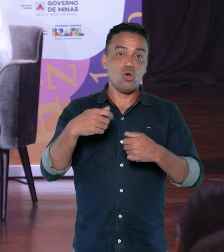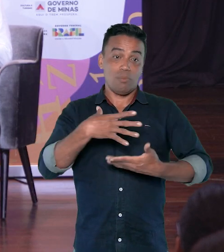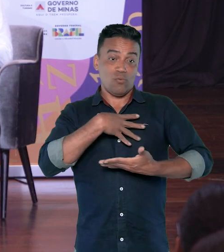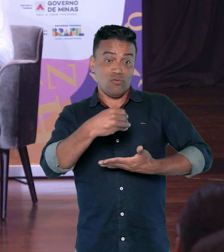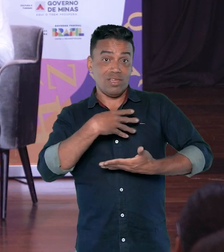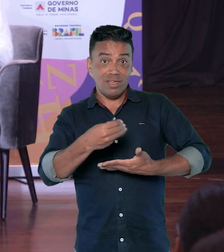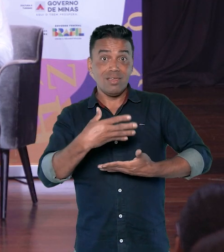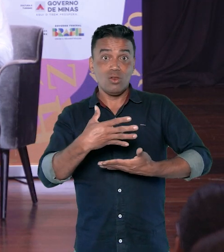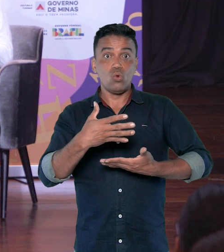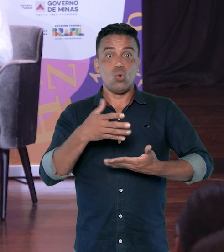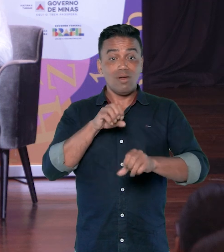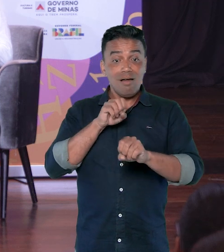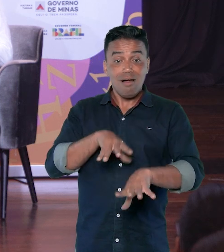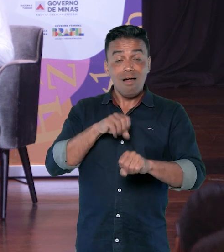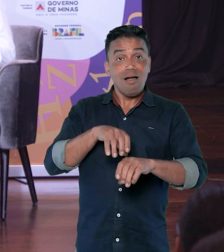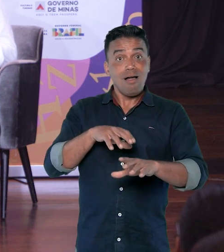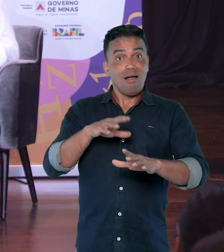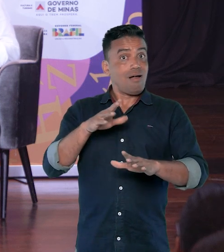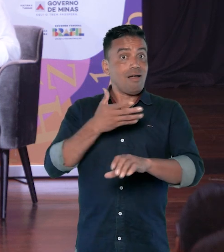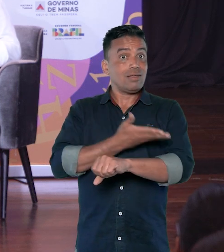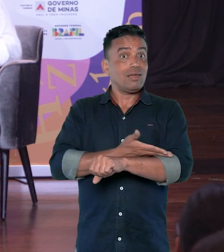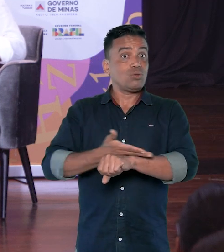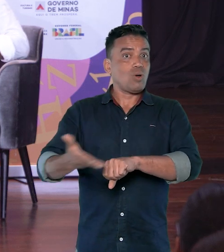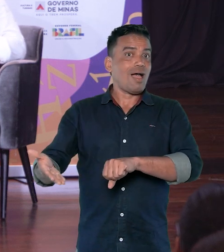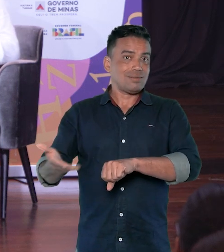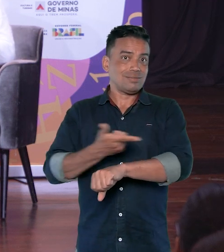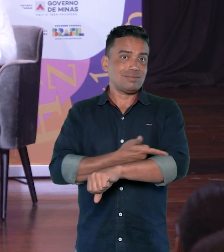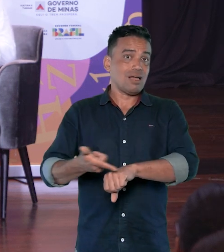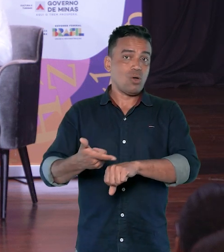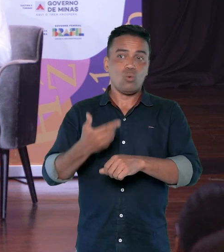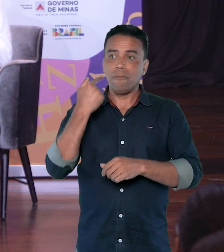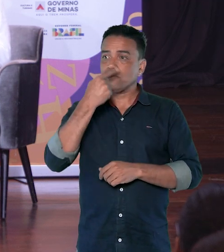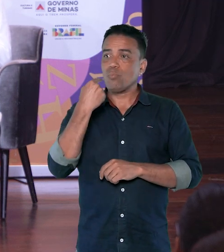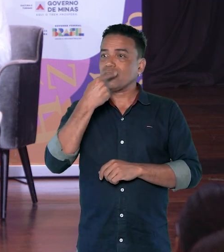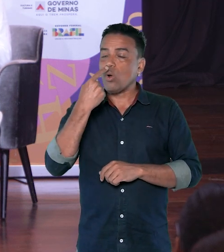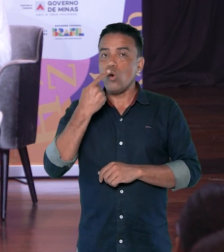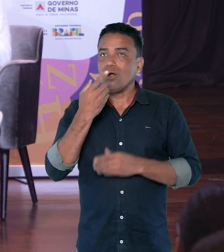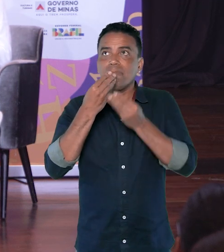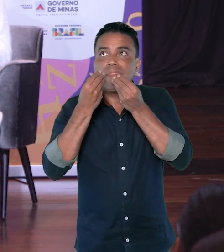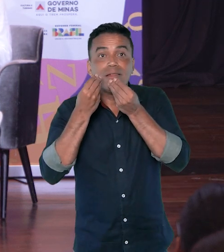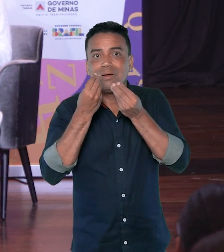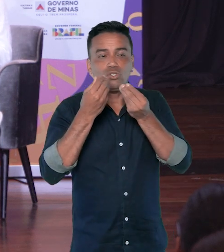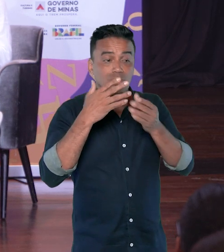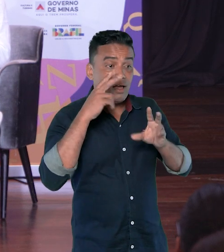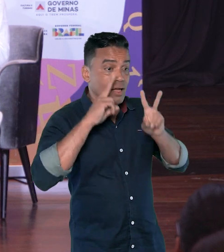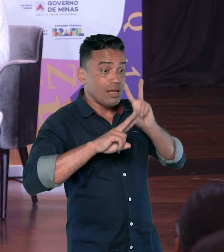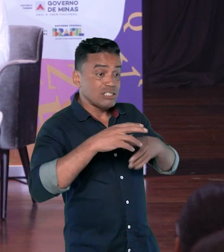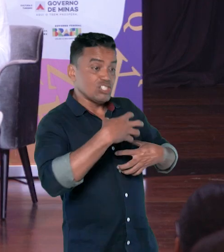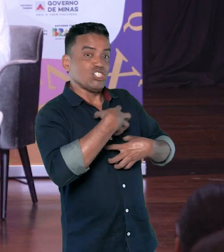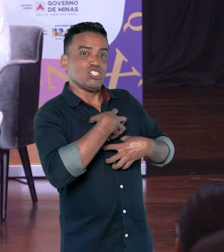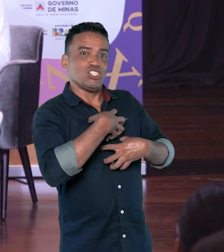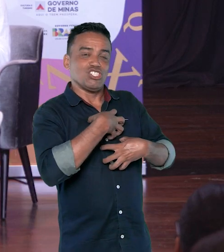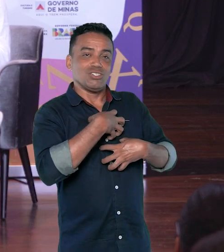os sentidos que não passam pela boca, mas passa por outros meios, né? É isso que